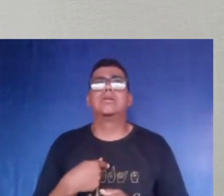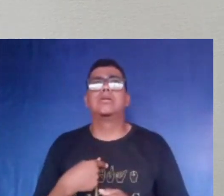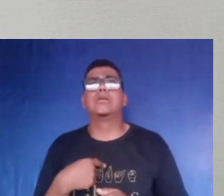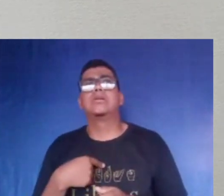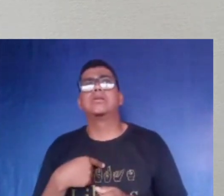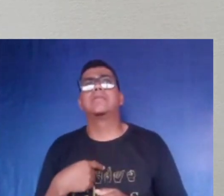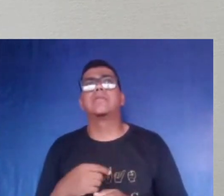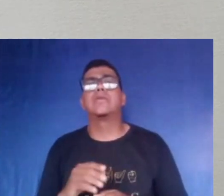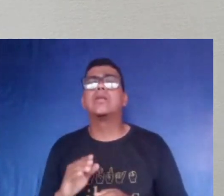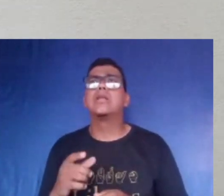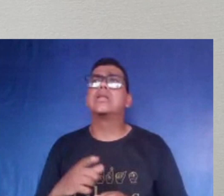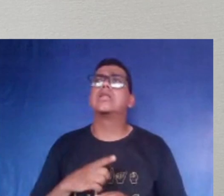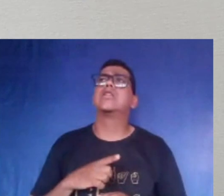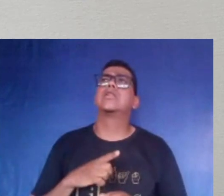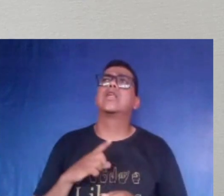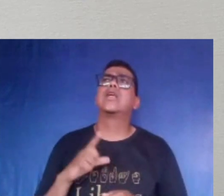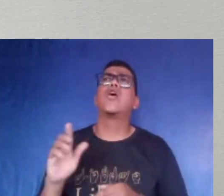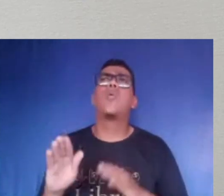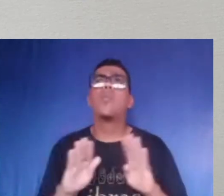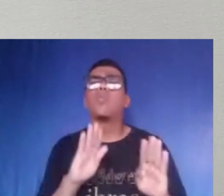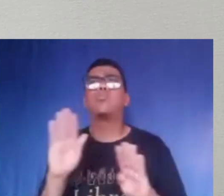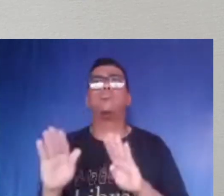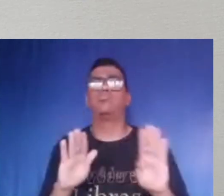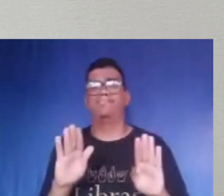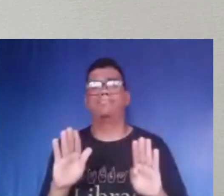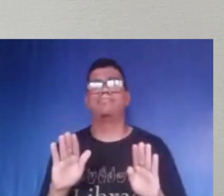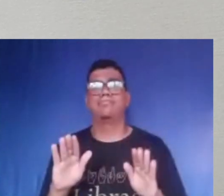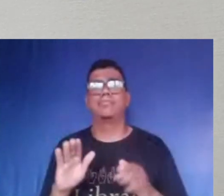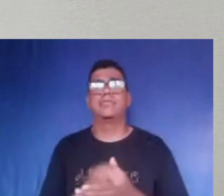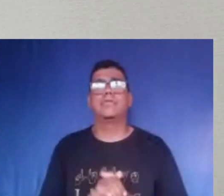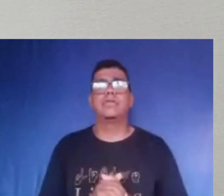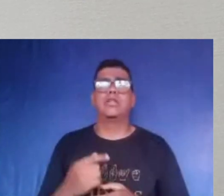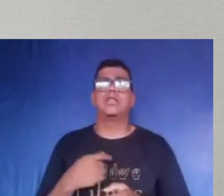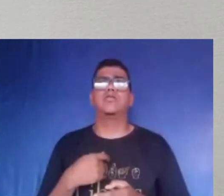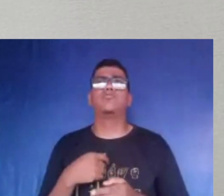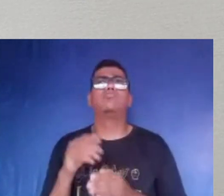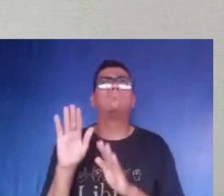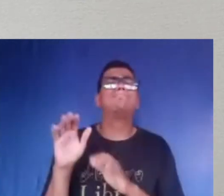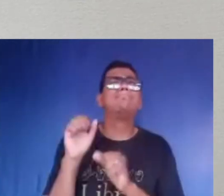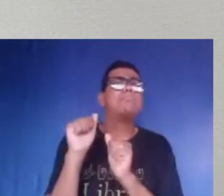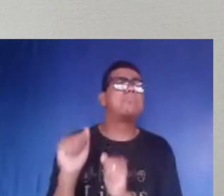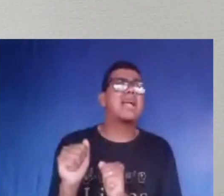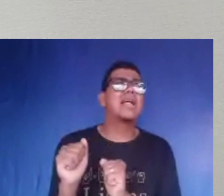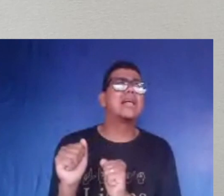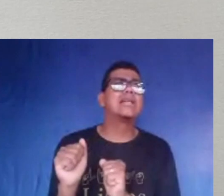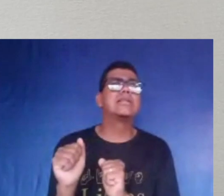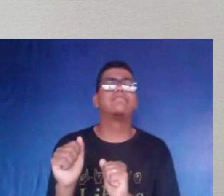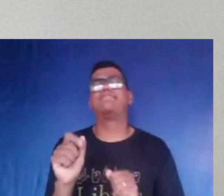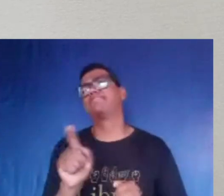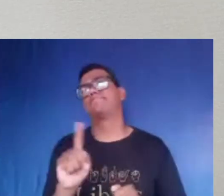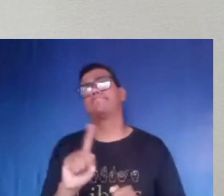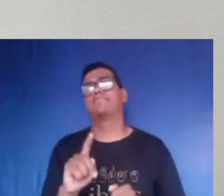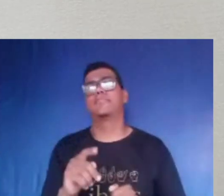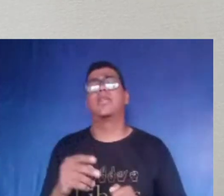recuar. Eu me lembro muito da passagem de Jesus quando ele é tentado. E o inimigo, em um certo momento, fala para Jesus se atirar